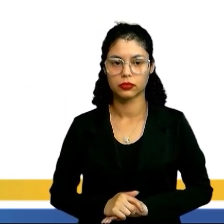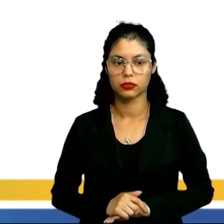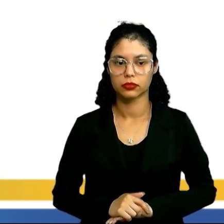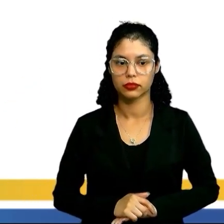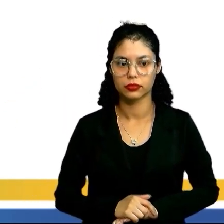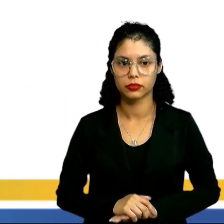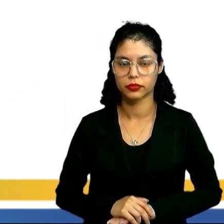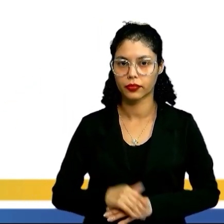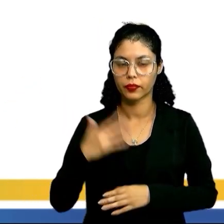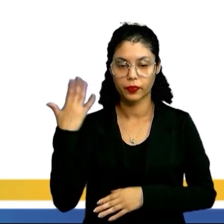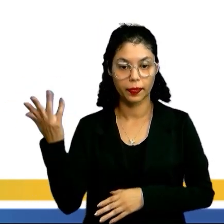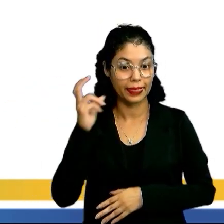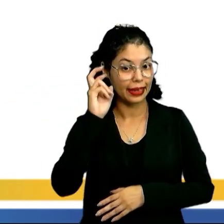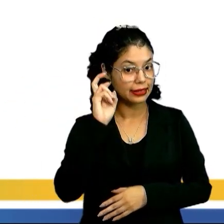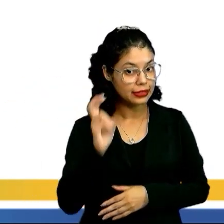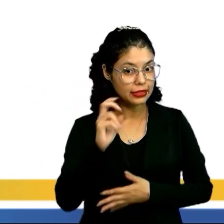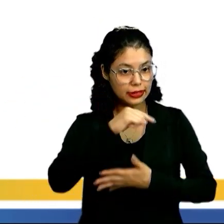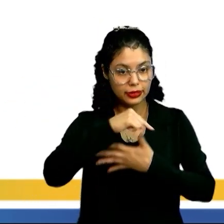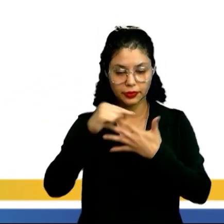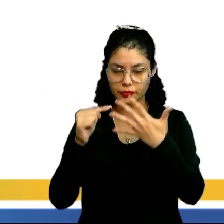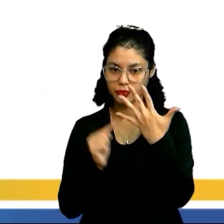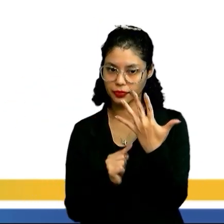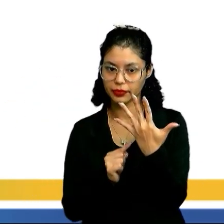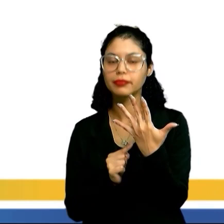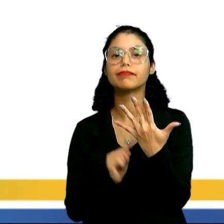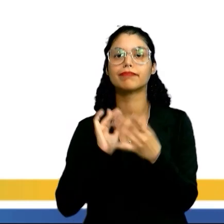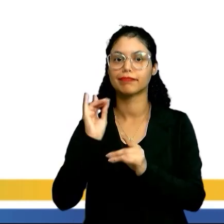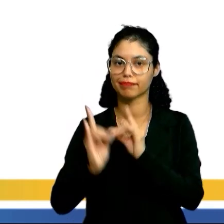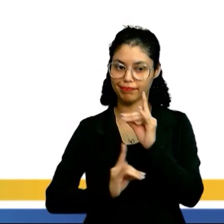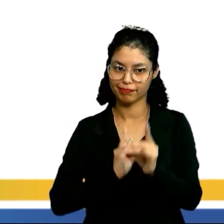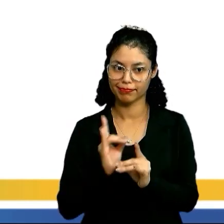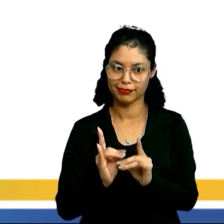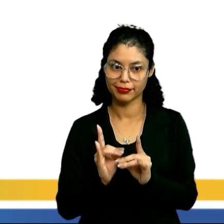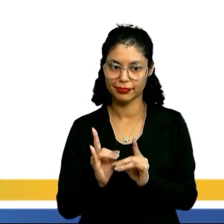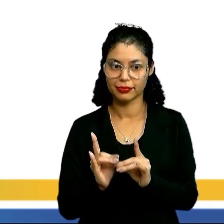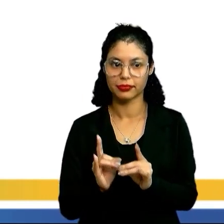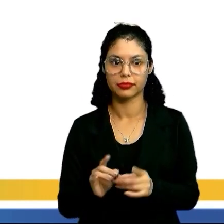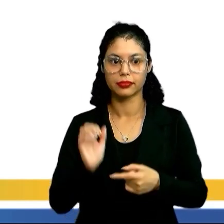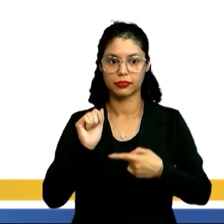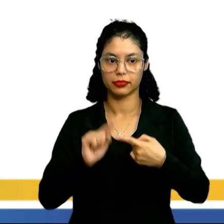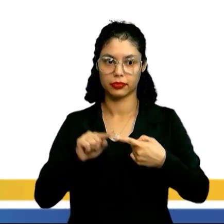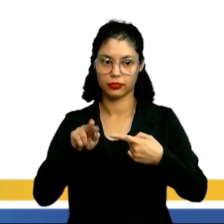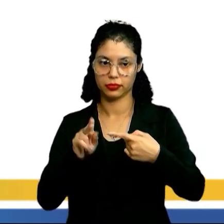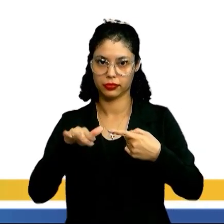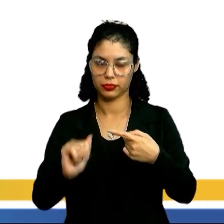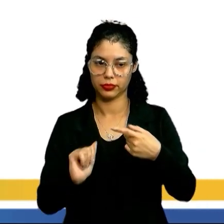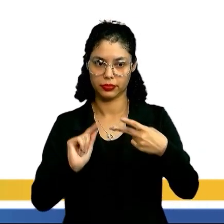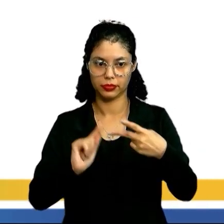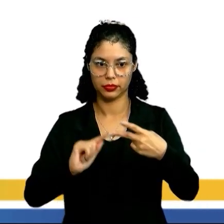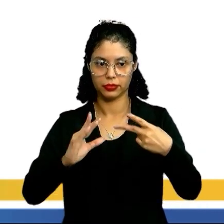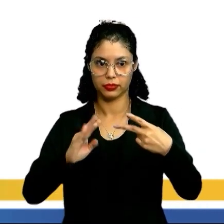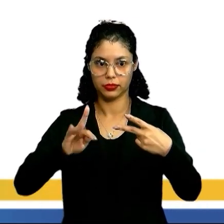E aqui, pessoal, são 5 tipos de hormônios vegetais. Temos a auxina,